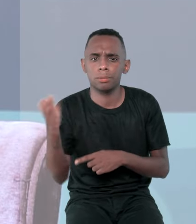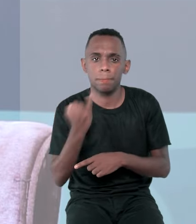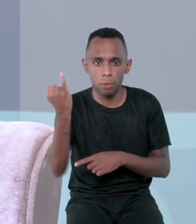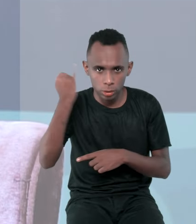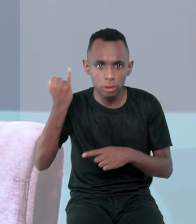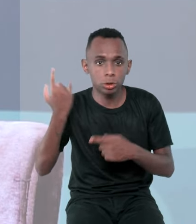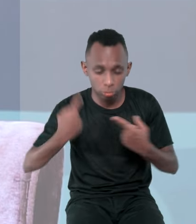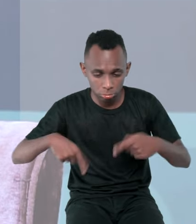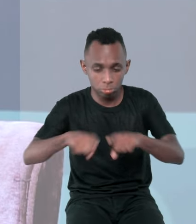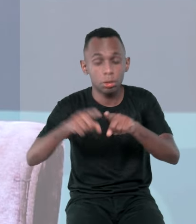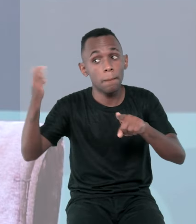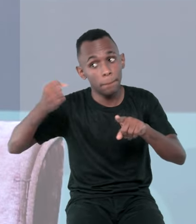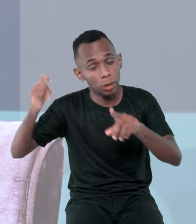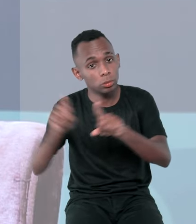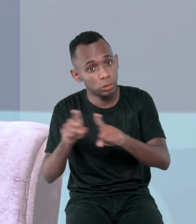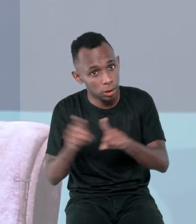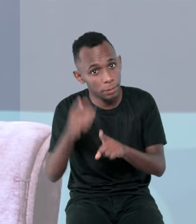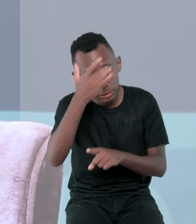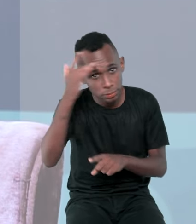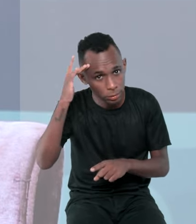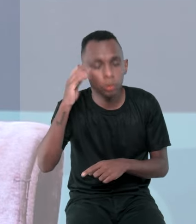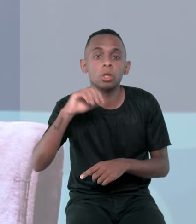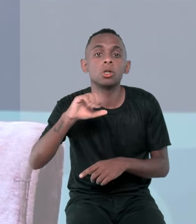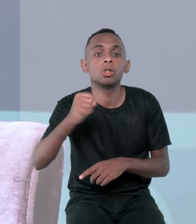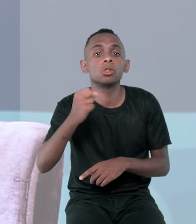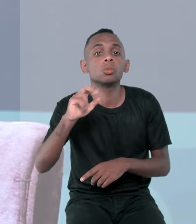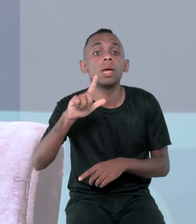importante que a gente tenha aliados brancos, né? Isso é uma coisa que a Sueli Carneiro diz